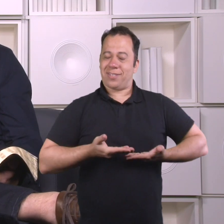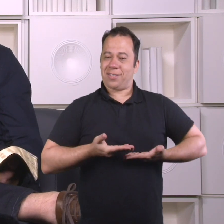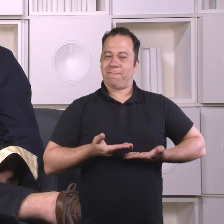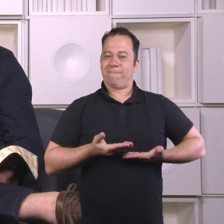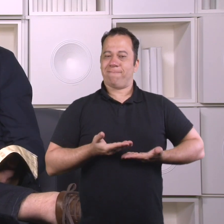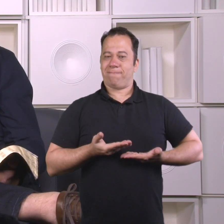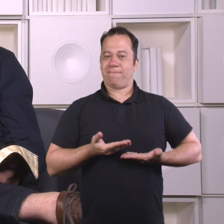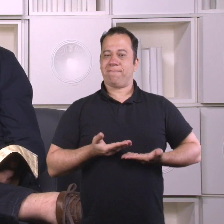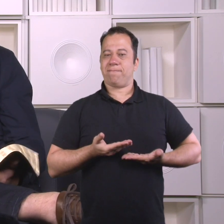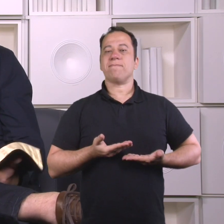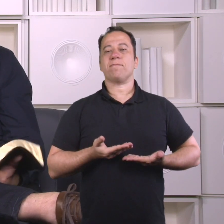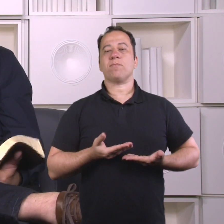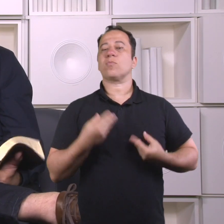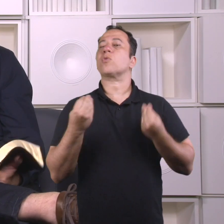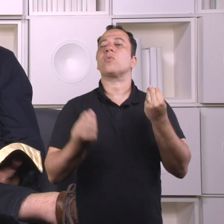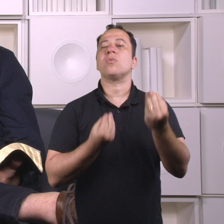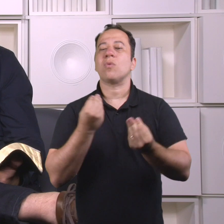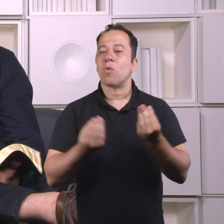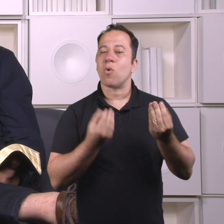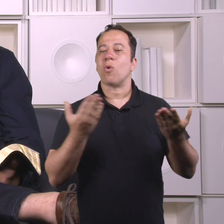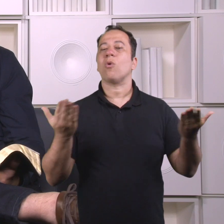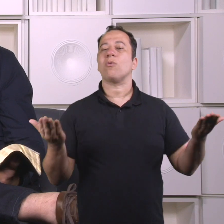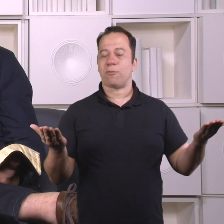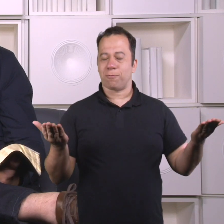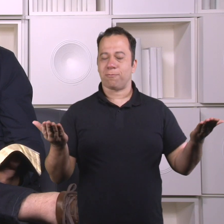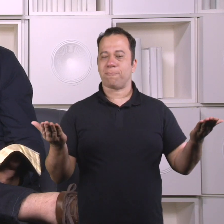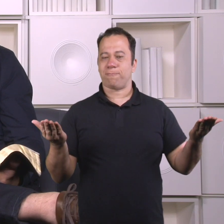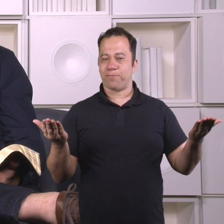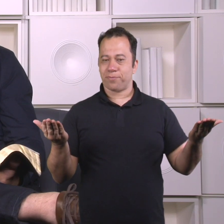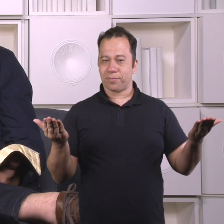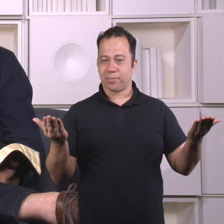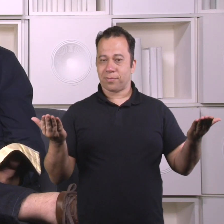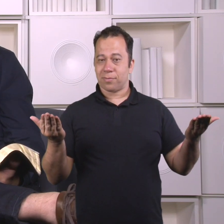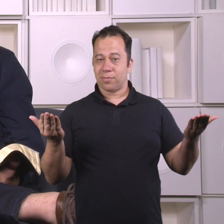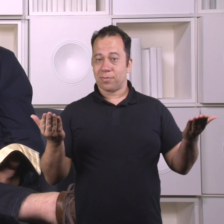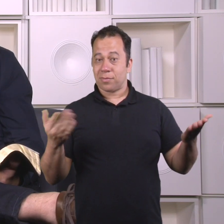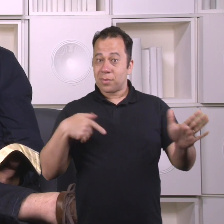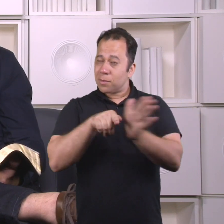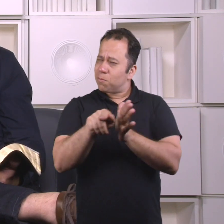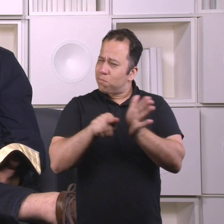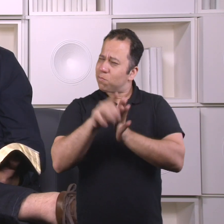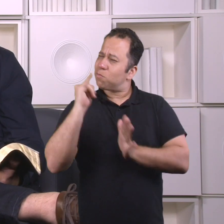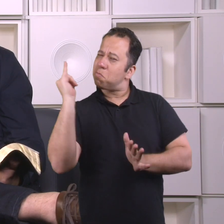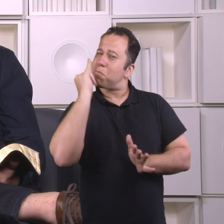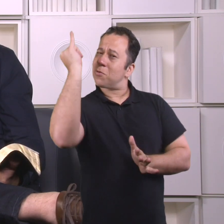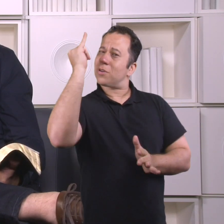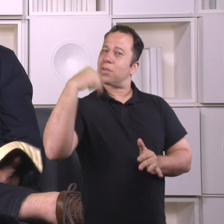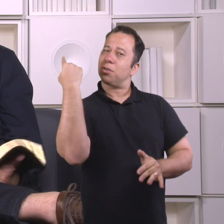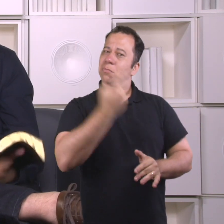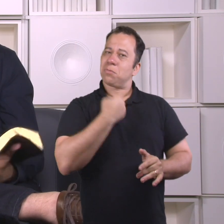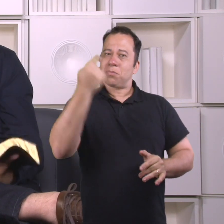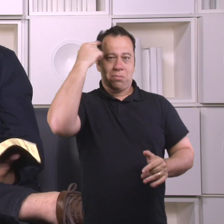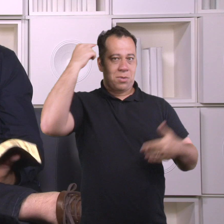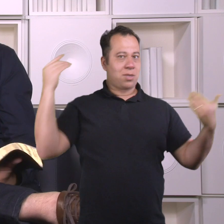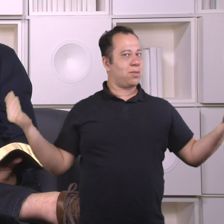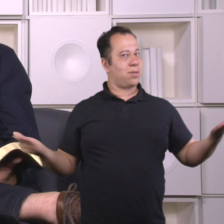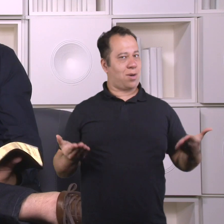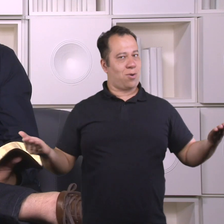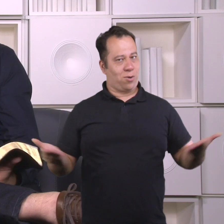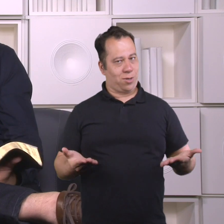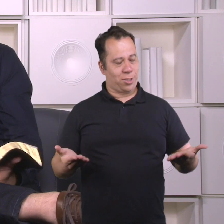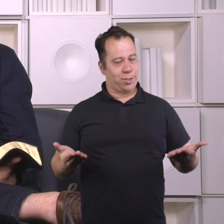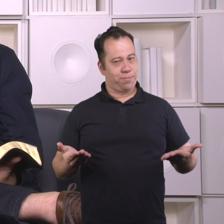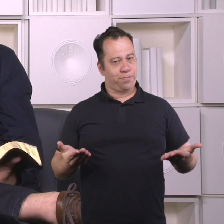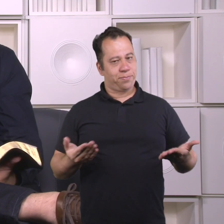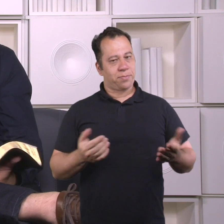nós escravizados por ele ou a ele? Essa é a pergunta que a gente tem que fazer. Bom, eu chamo